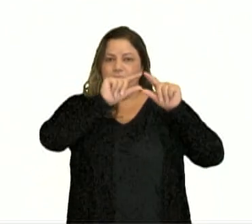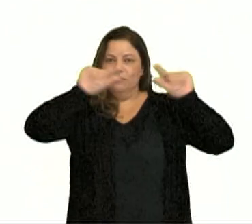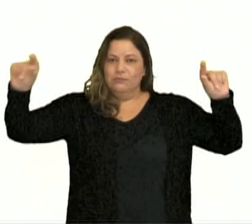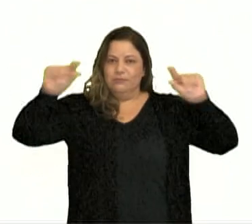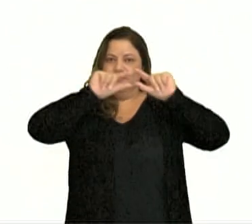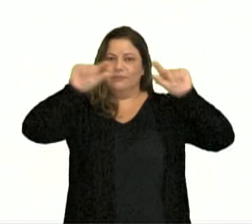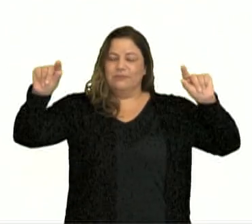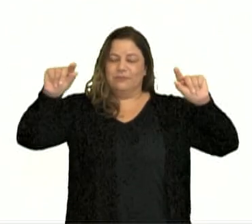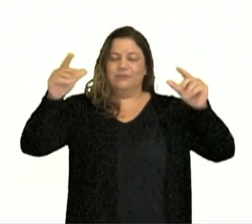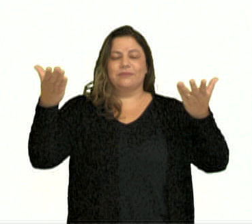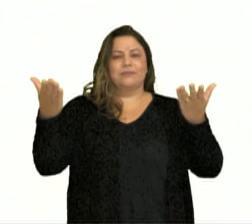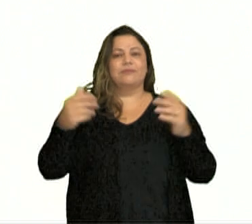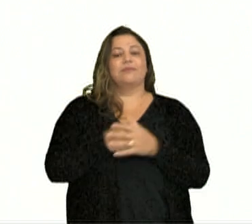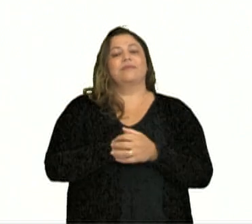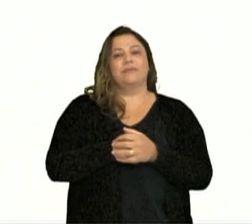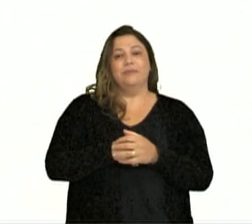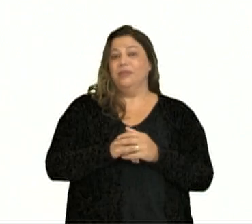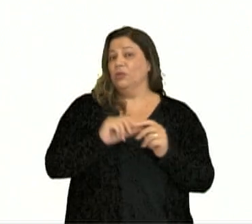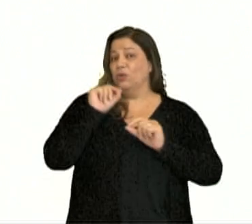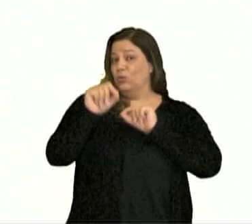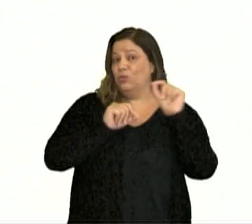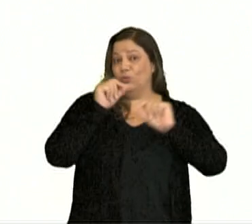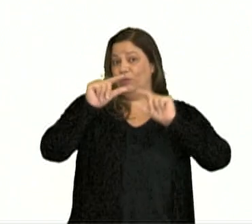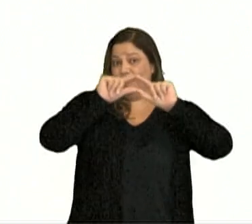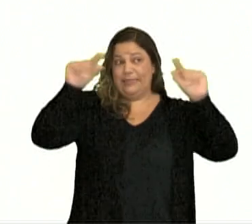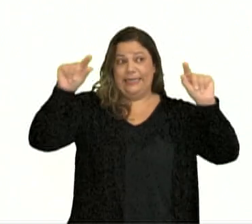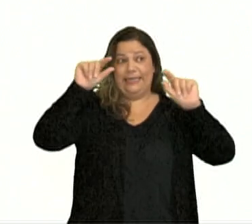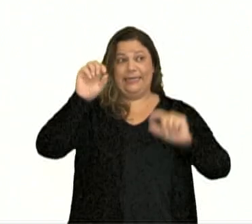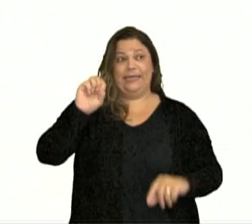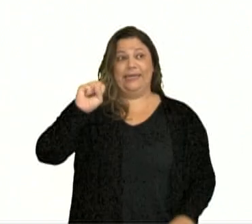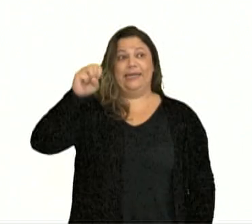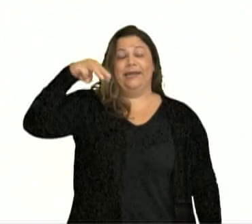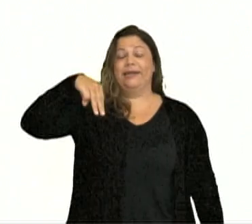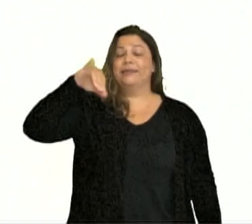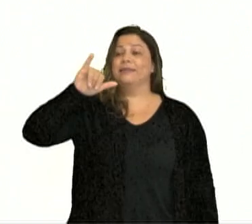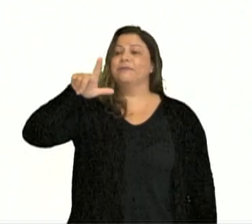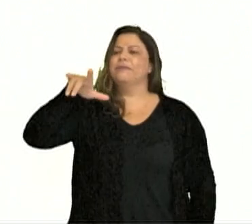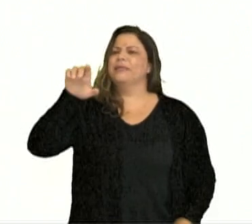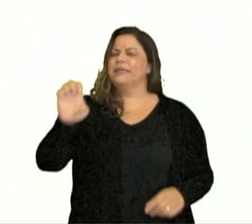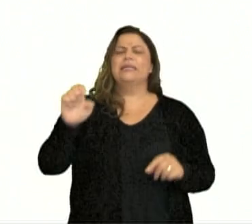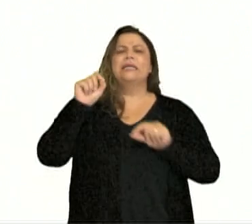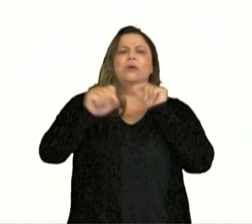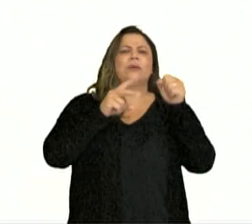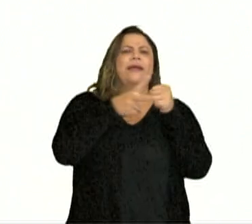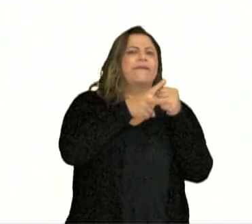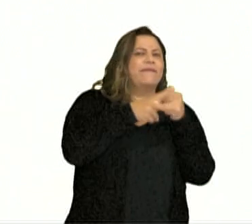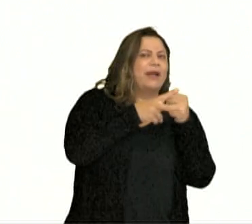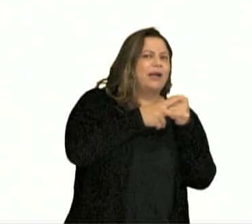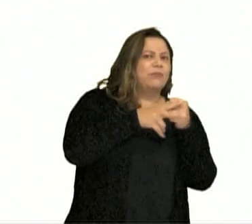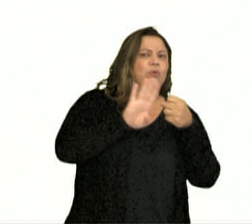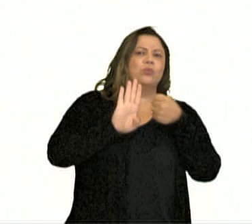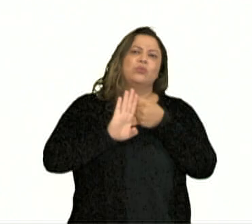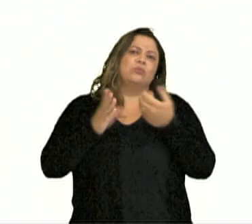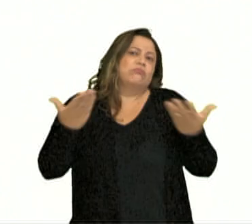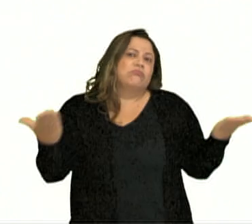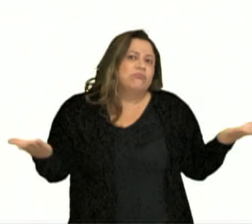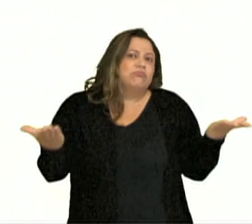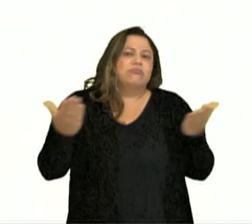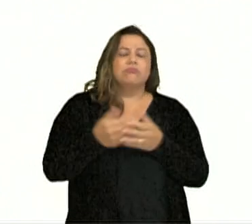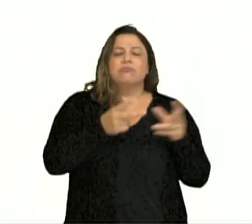smile. Nessa frase, o meu smile, ele é um verbo ou ele é um substantivo? Presta